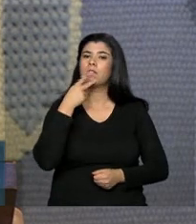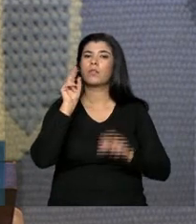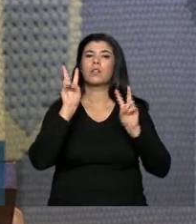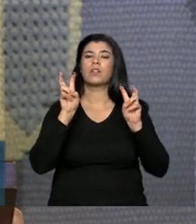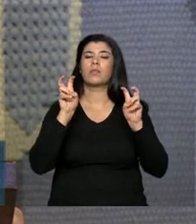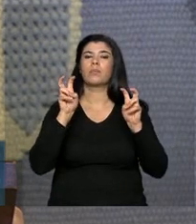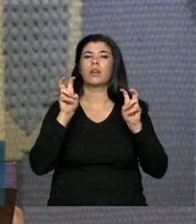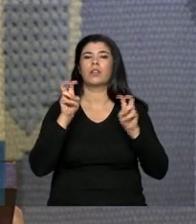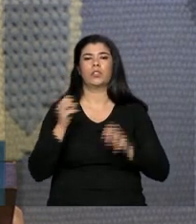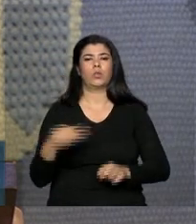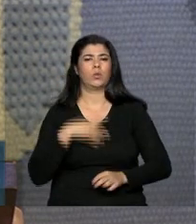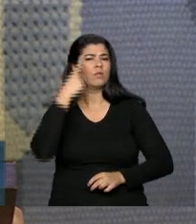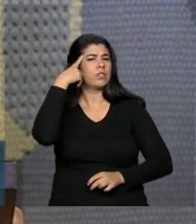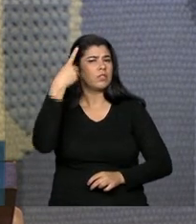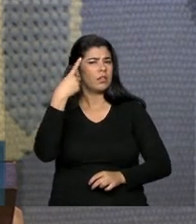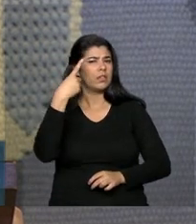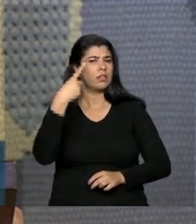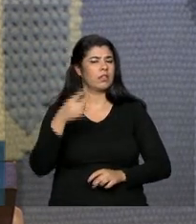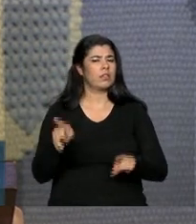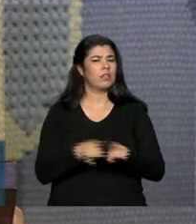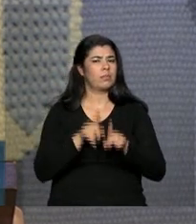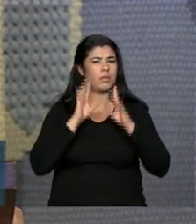inovação, tecnologia e ciência.